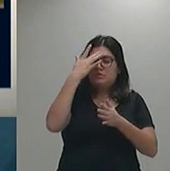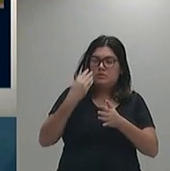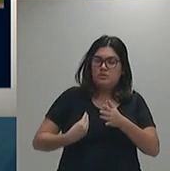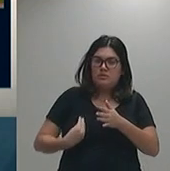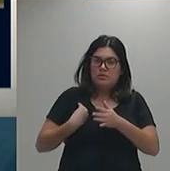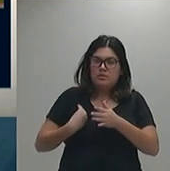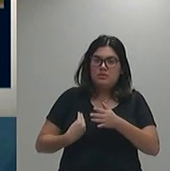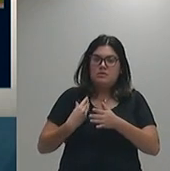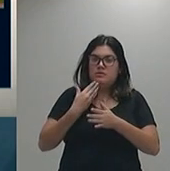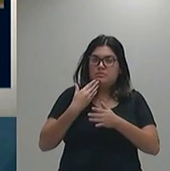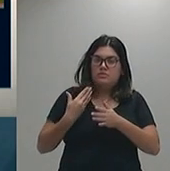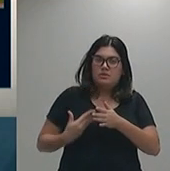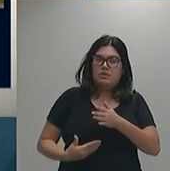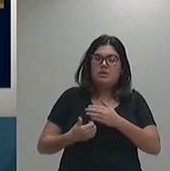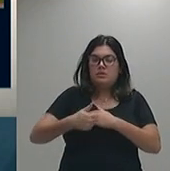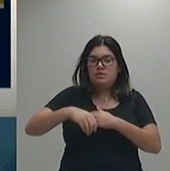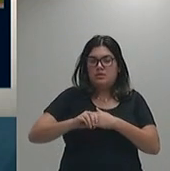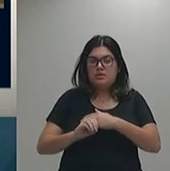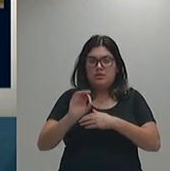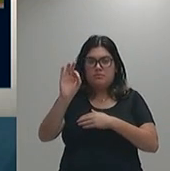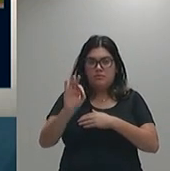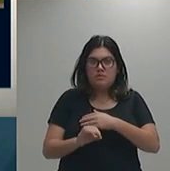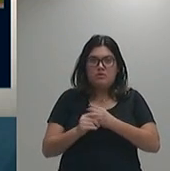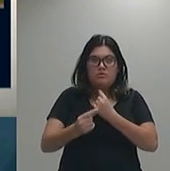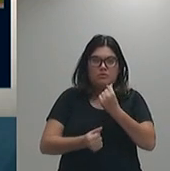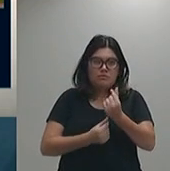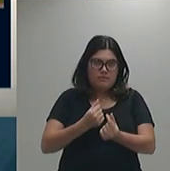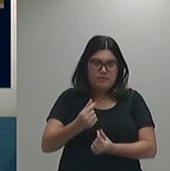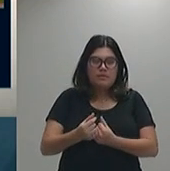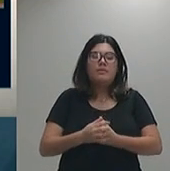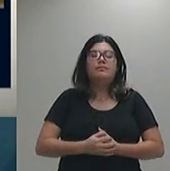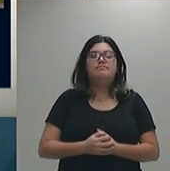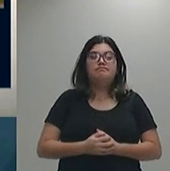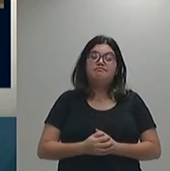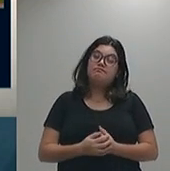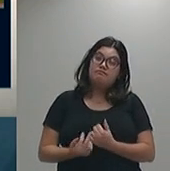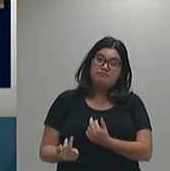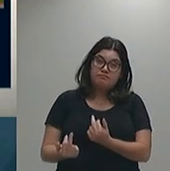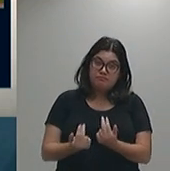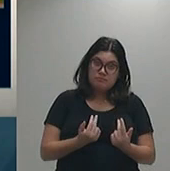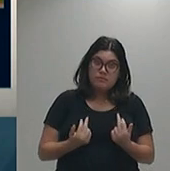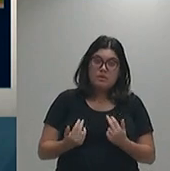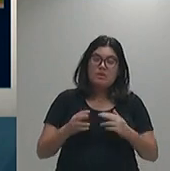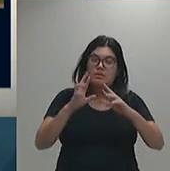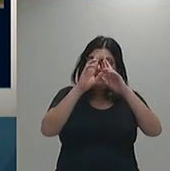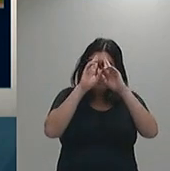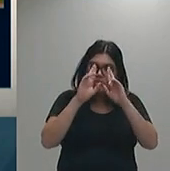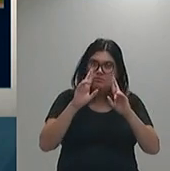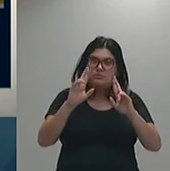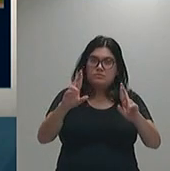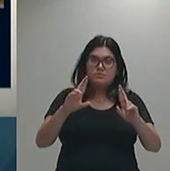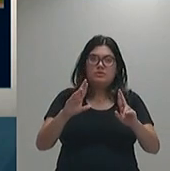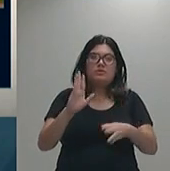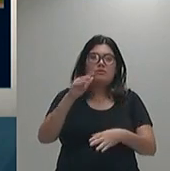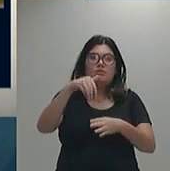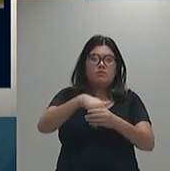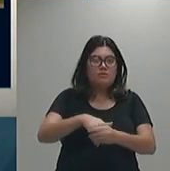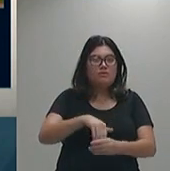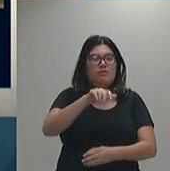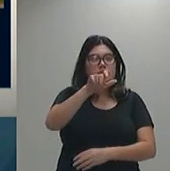a 10 por cento sobre o valor da causa desse modo com a mais respeitosa vênia o voto do eminente